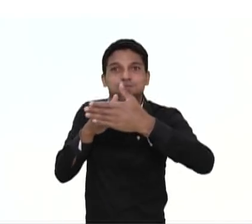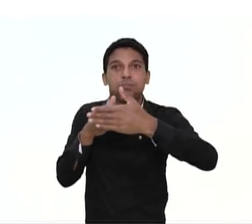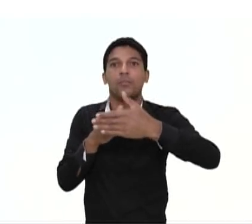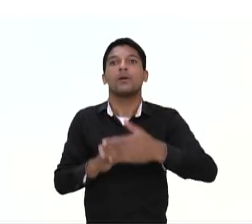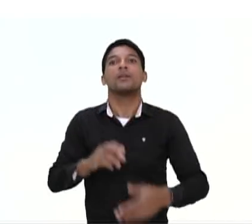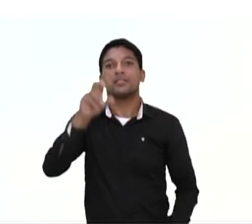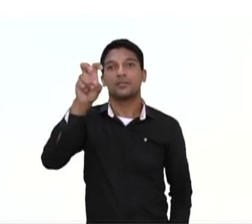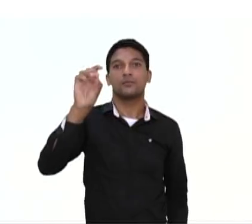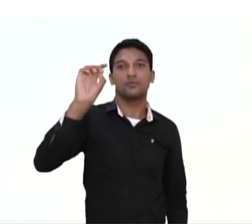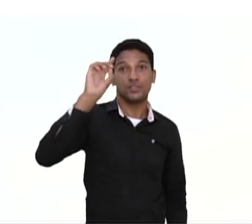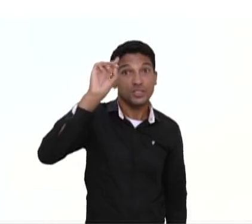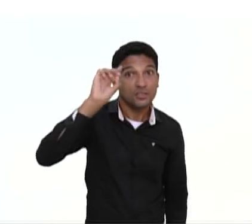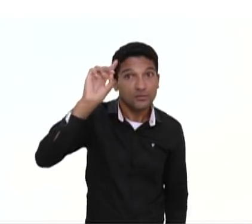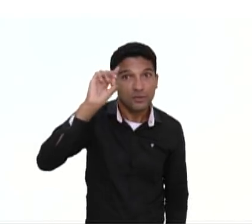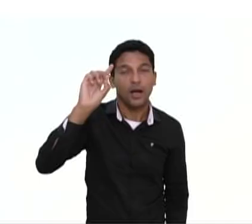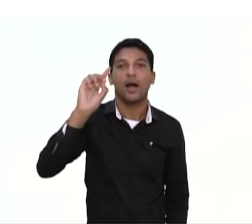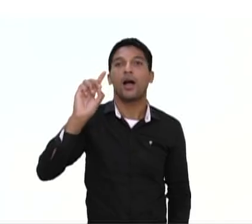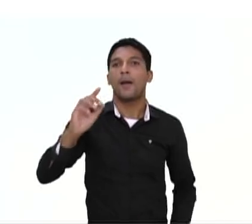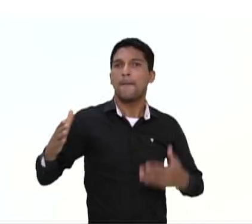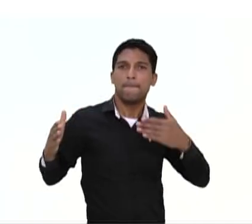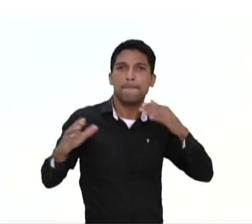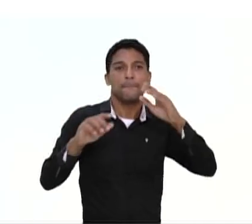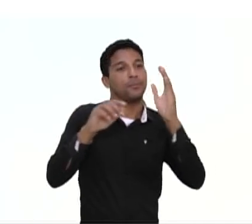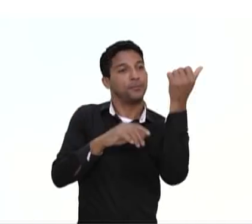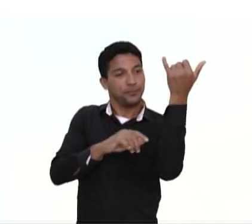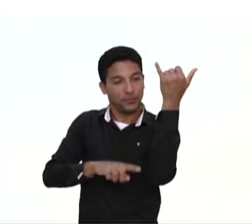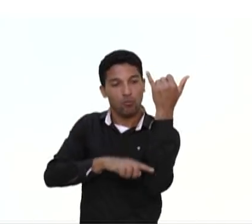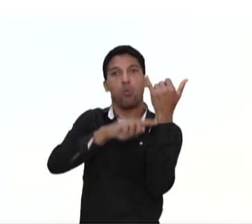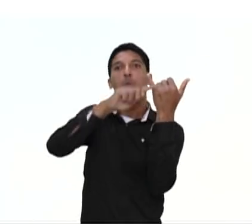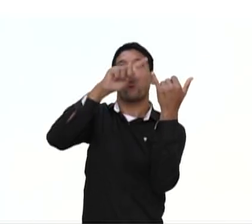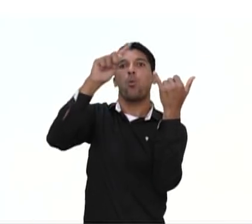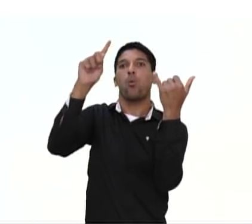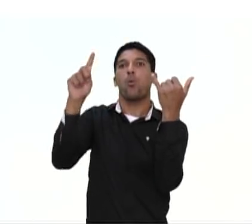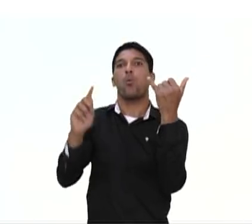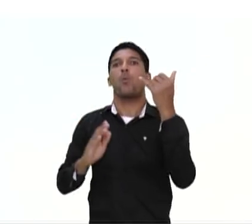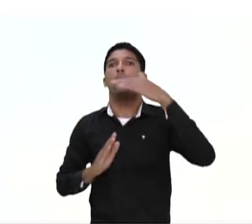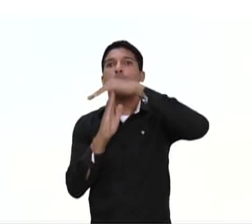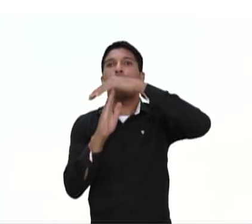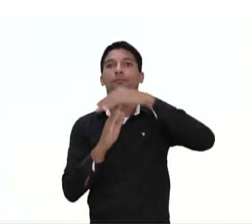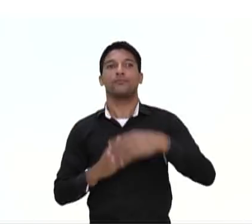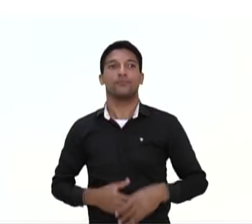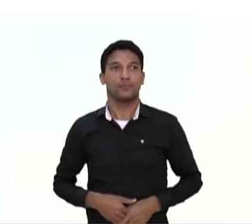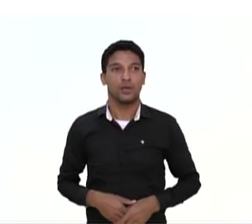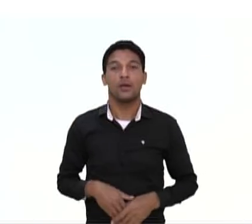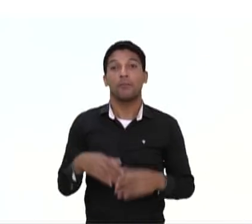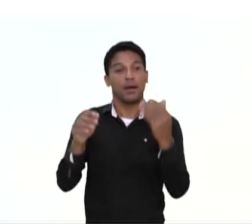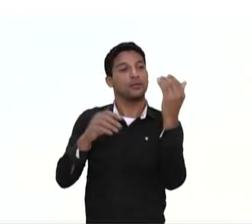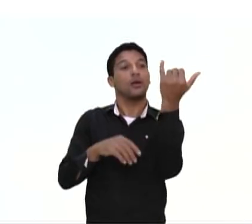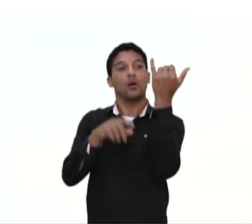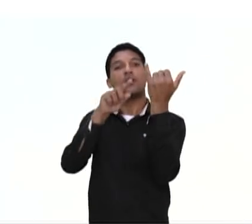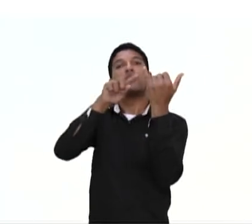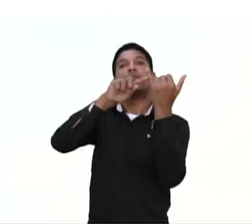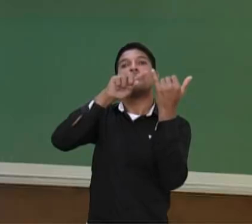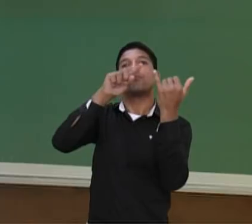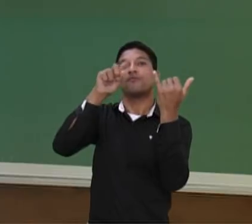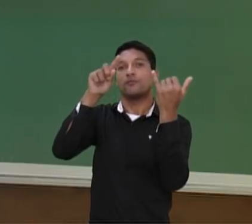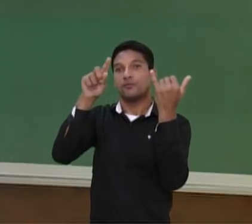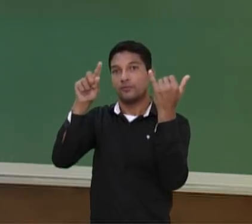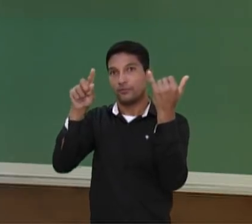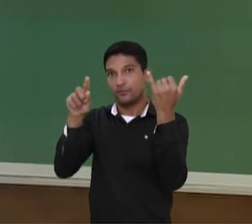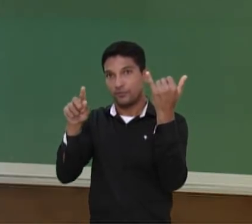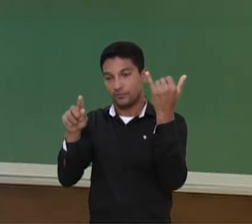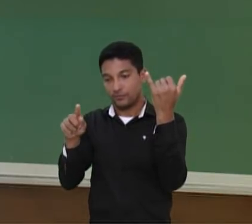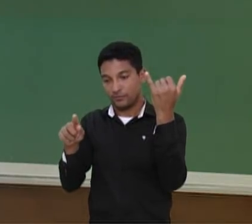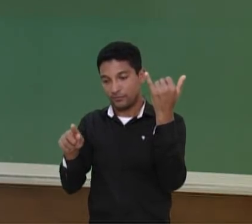certo e depois depois de quantos dias as vendas reduziram a zero eu quero y